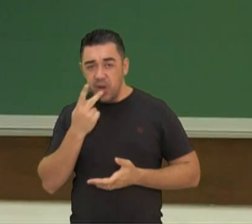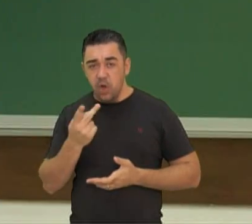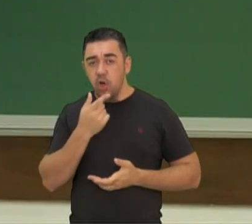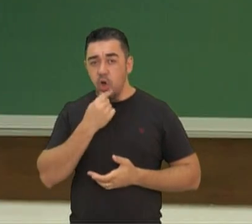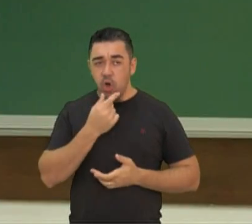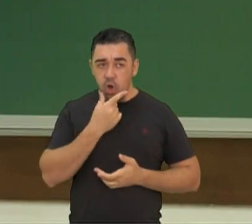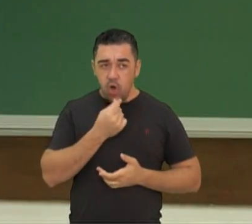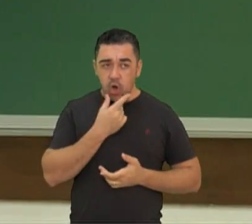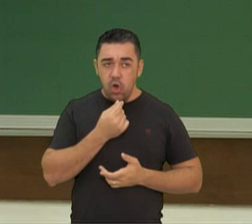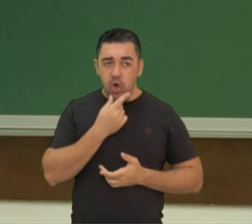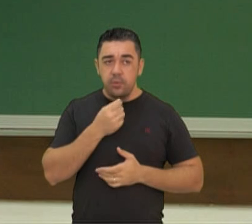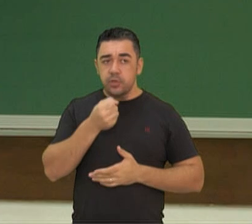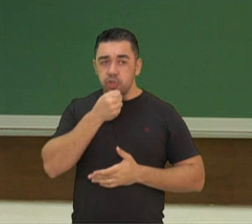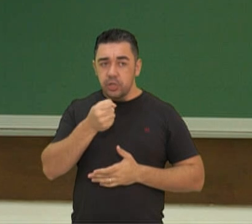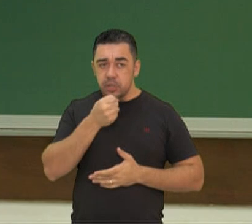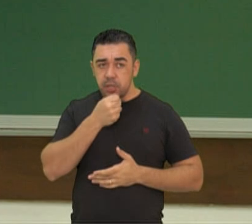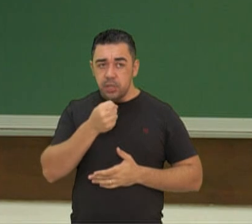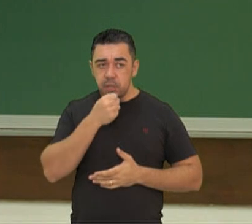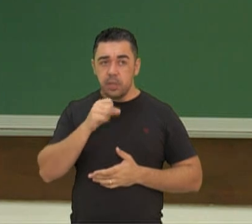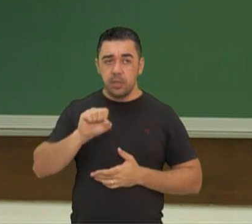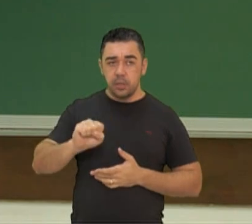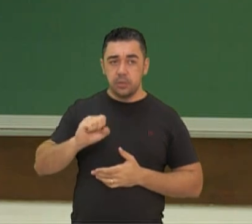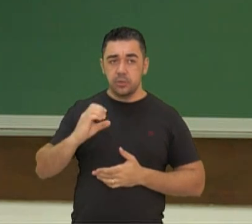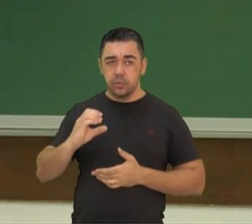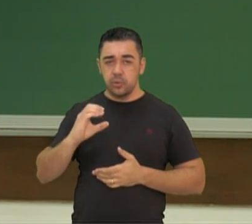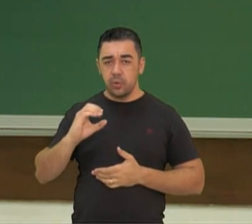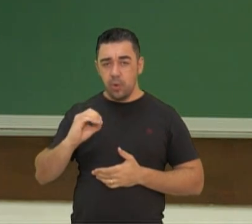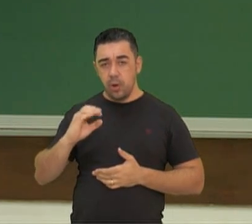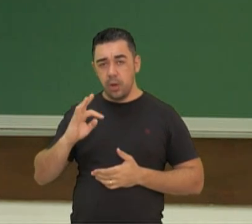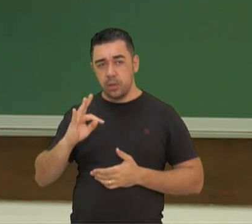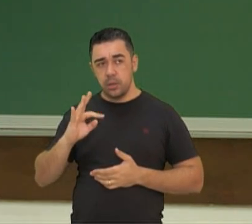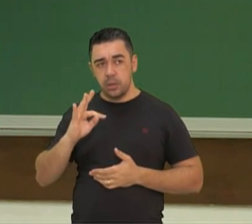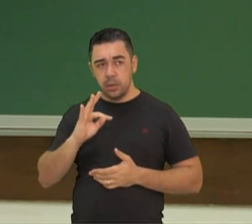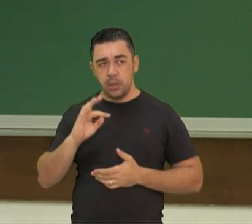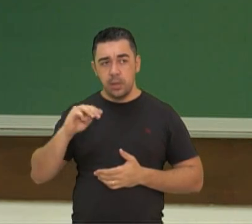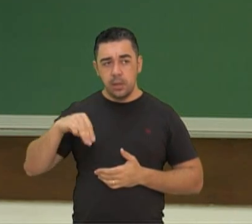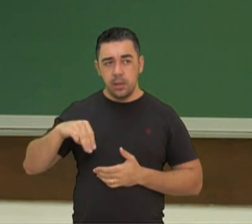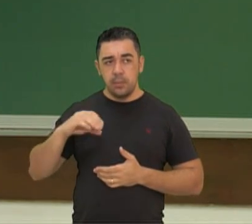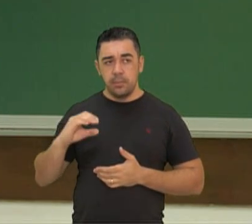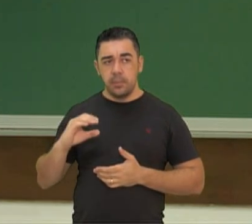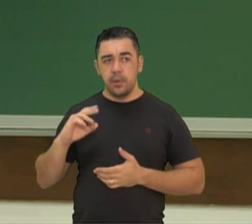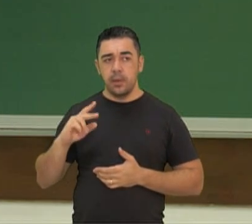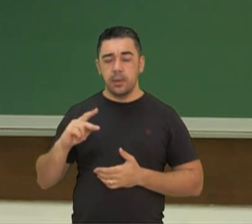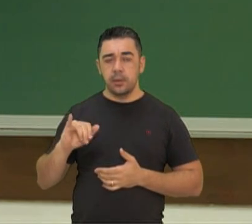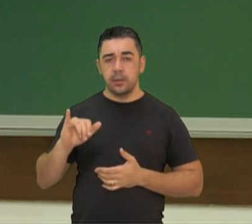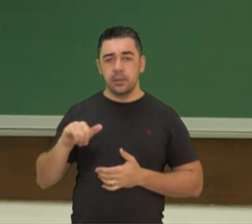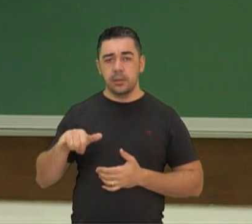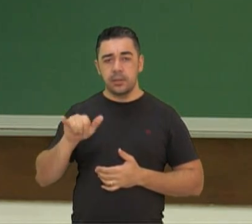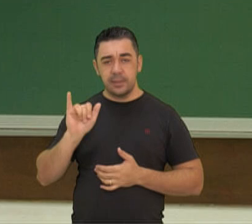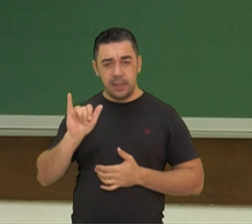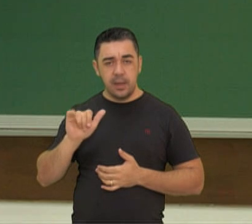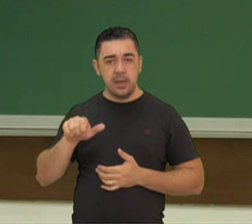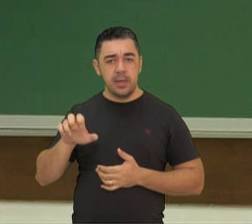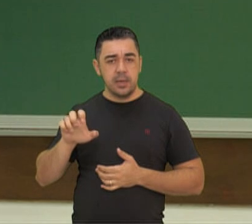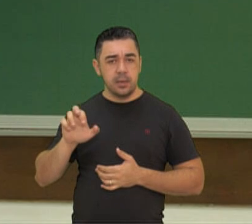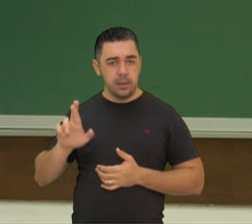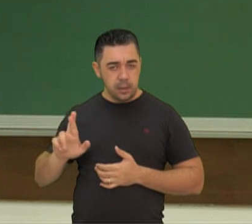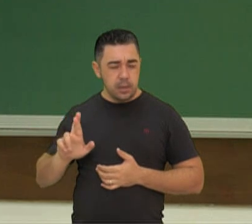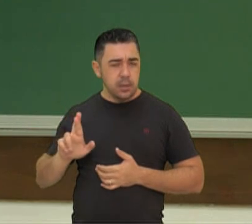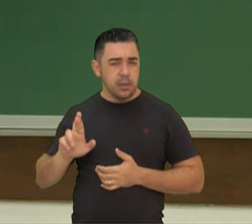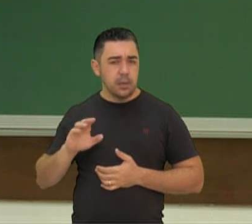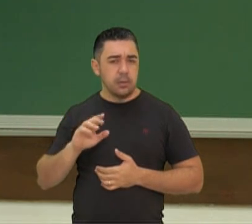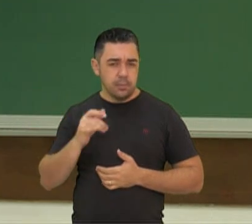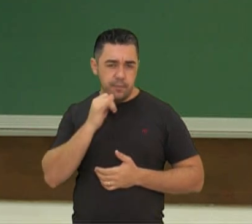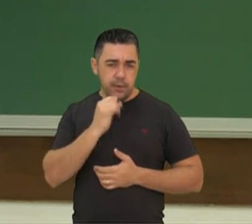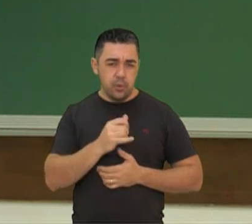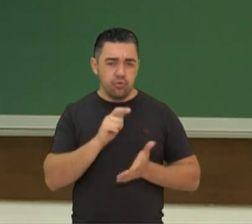jornalista esportivo, e vem o nome dele, né? Scott McTire à BBC. Diante disso, nós podemos dizer que a